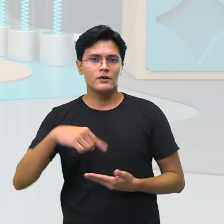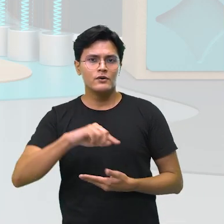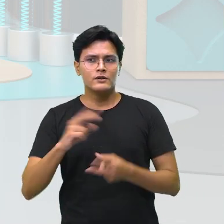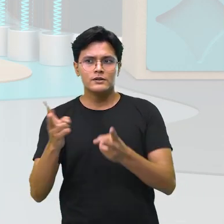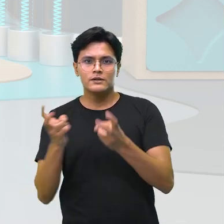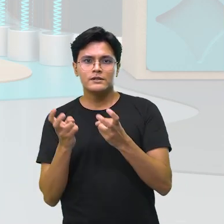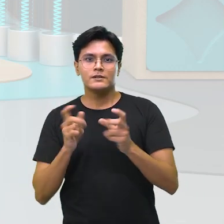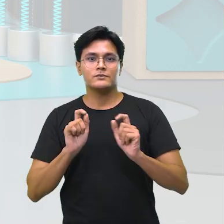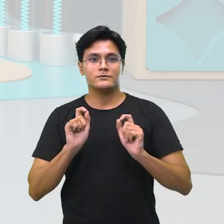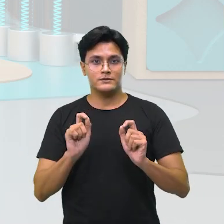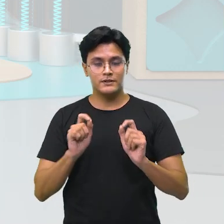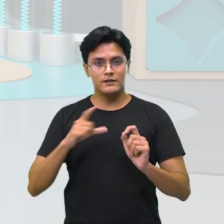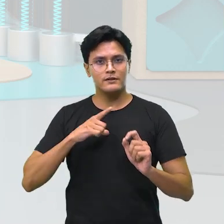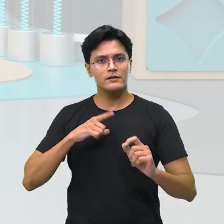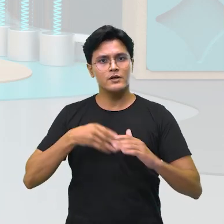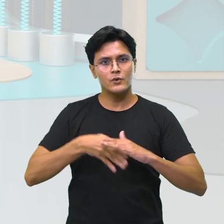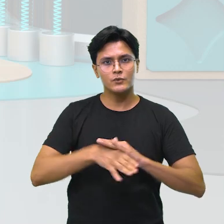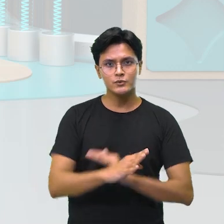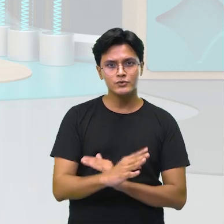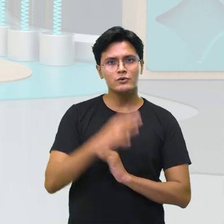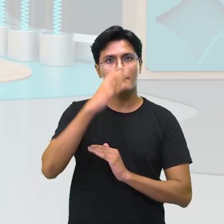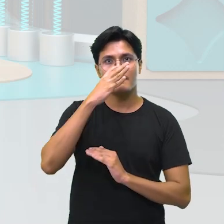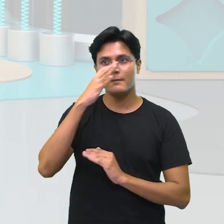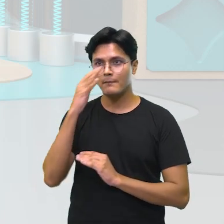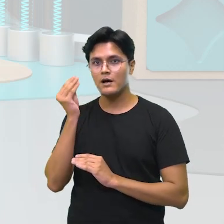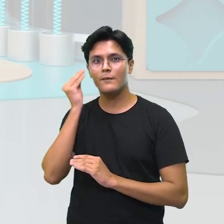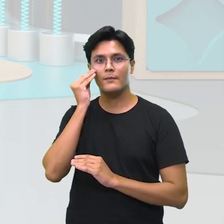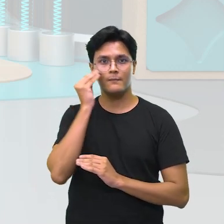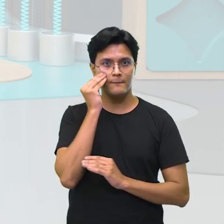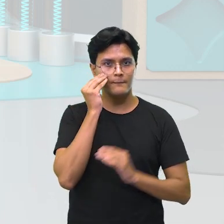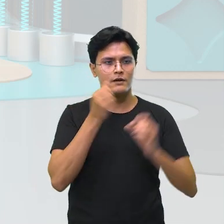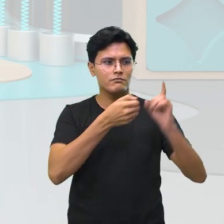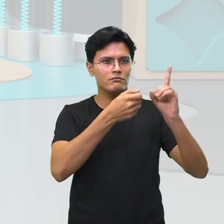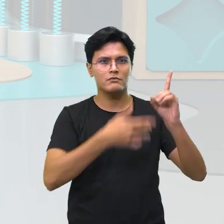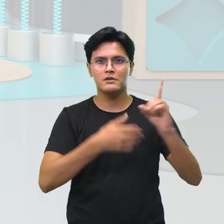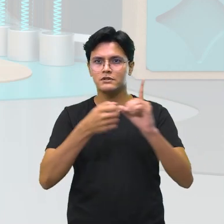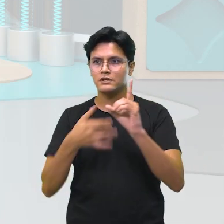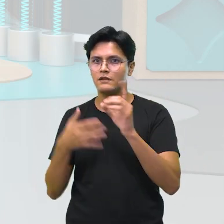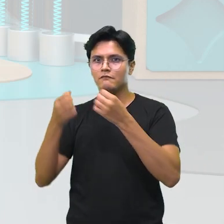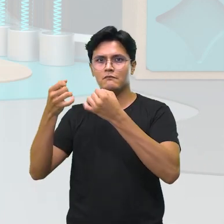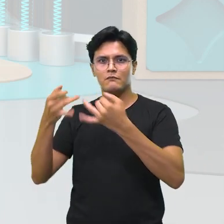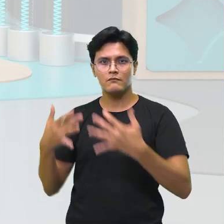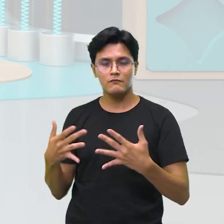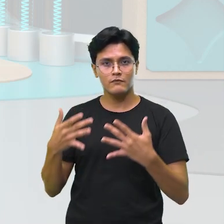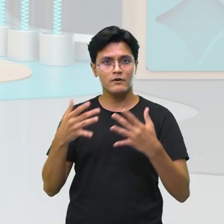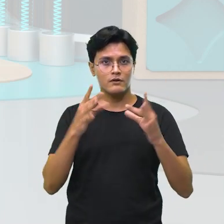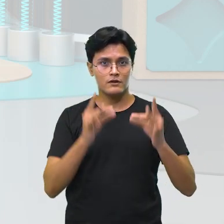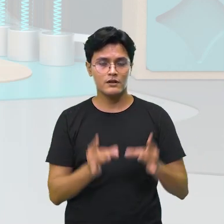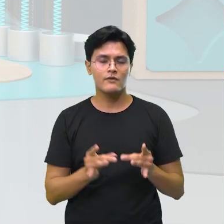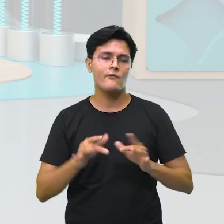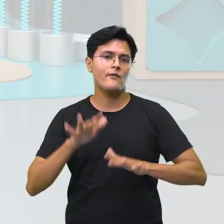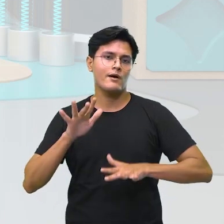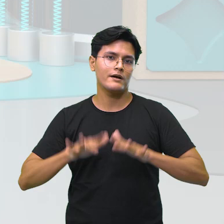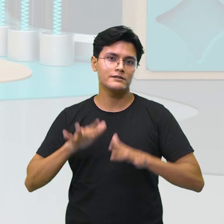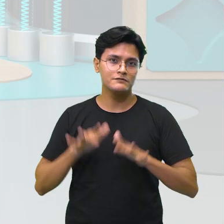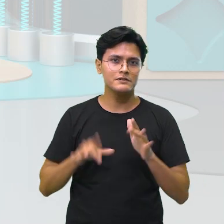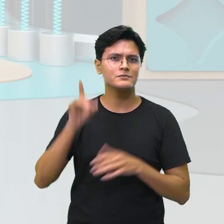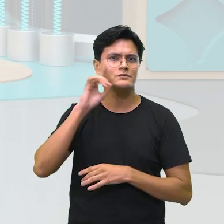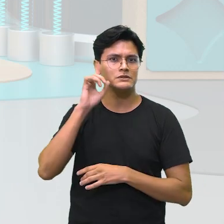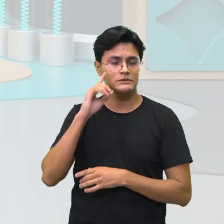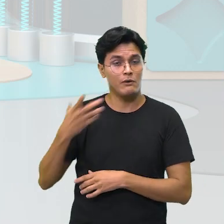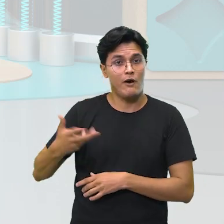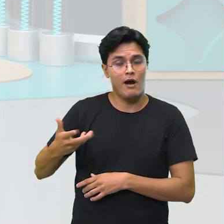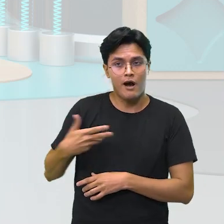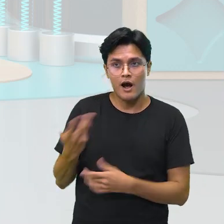tem costume de observar e descrever, né? Muitas das vezes na nossa correria a gente passa batido. Tu viu aquilo? Não. Por